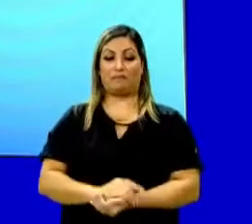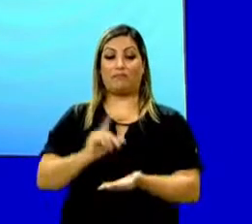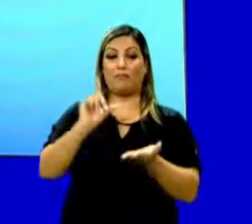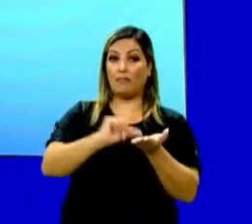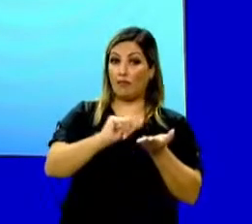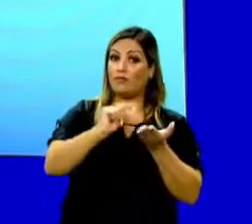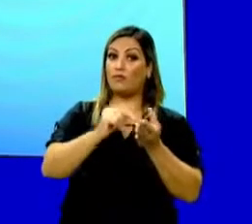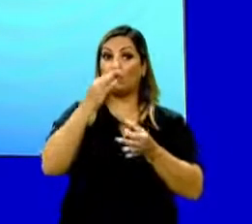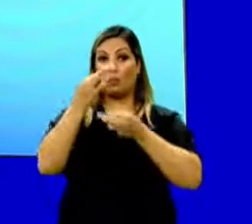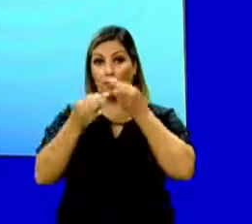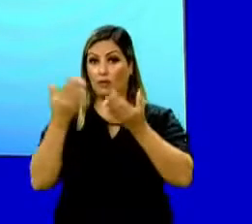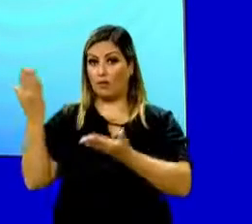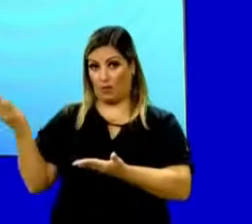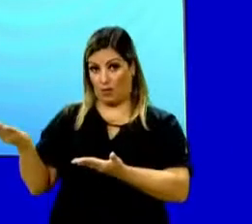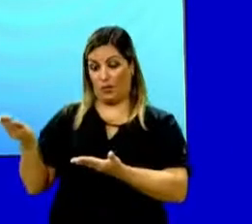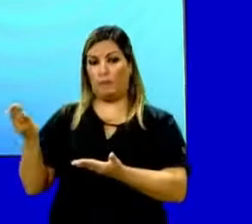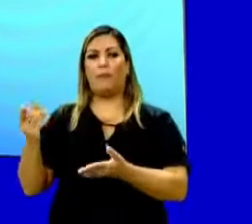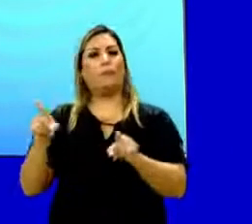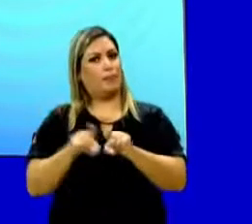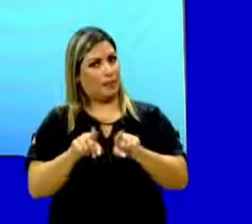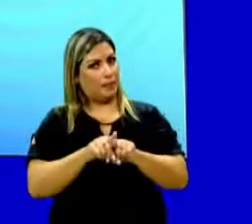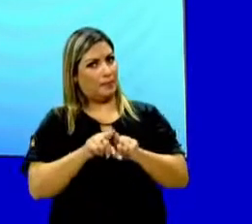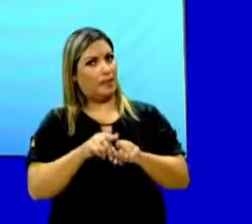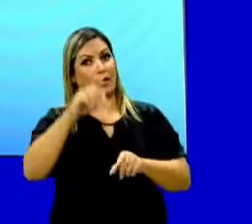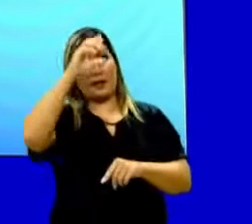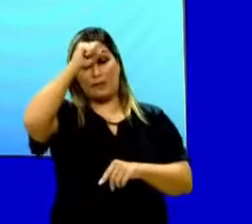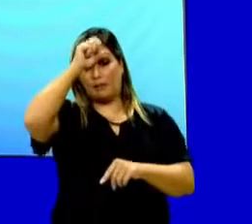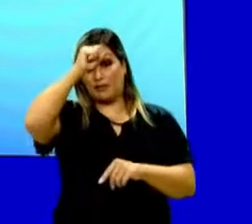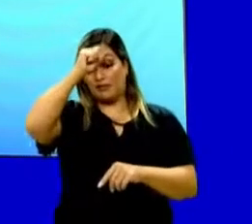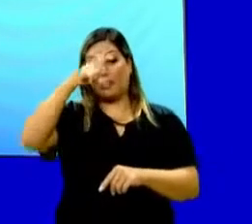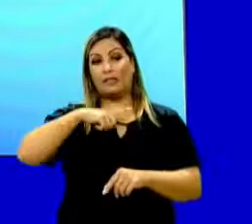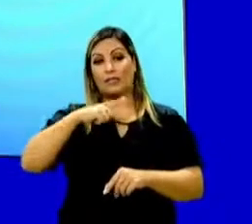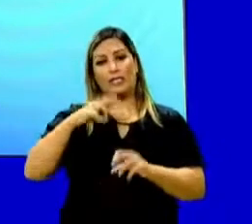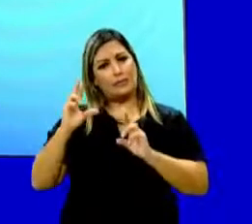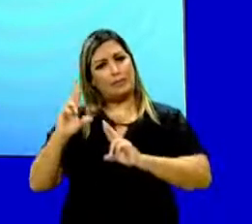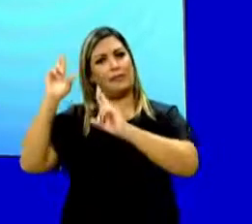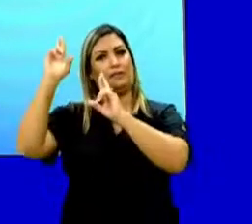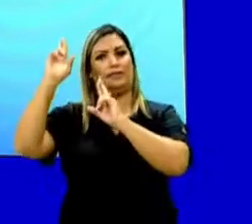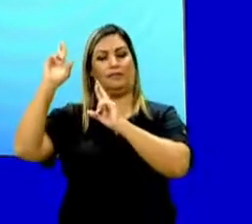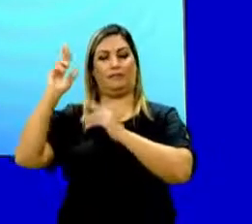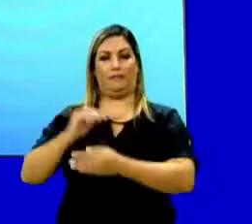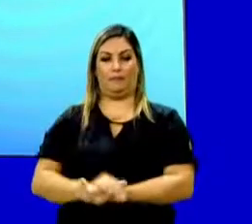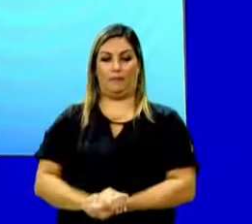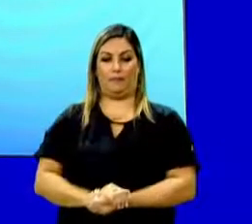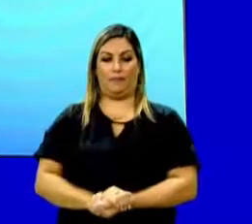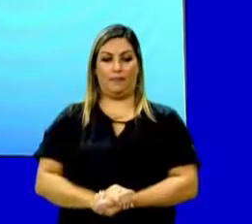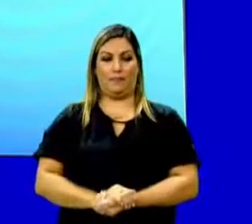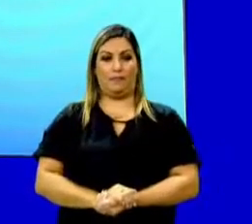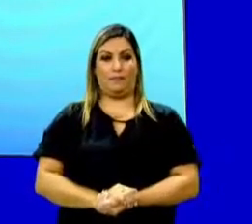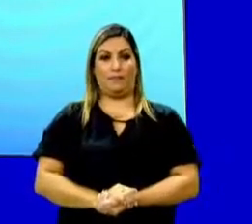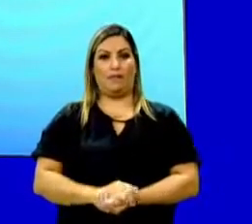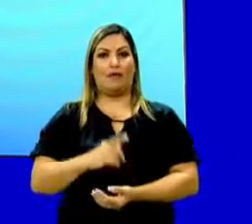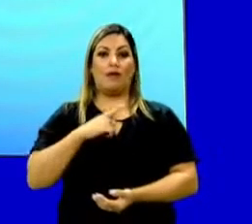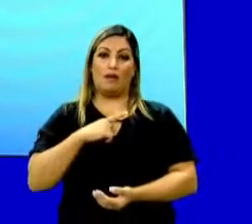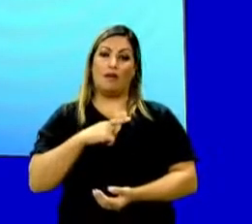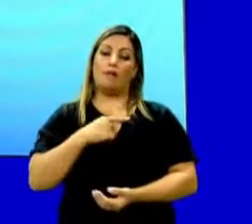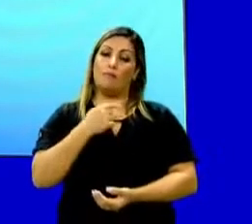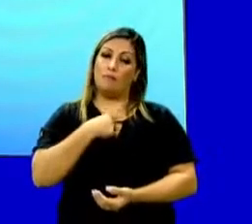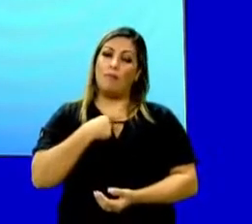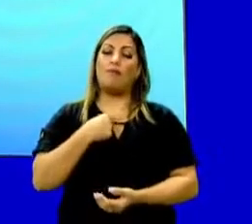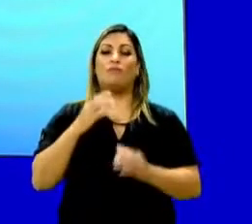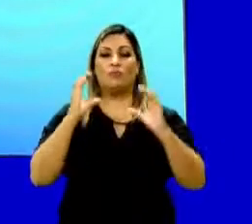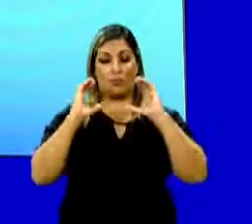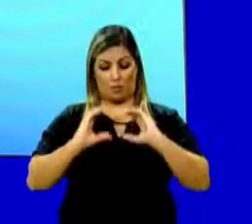de opinião, né, também aprendemos a ter esperanças. Gestos antes considerados